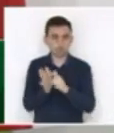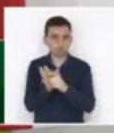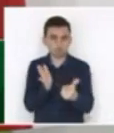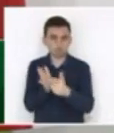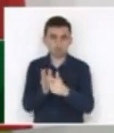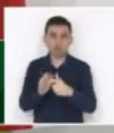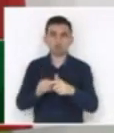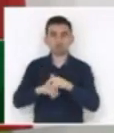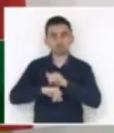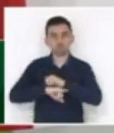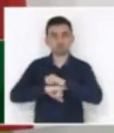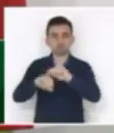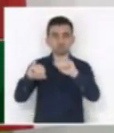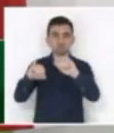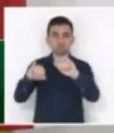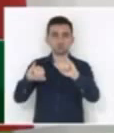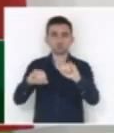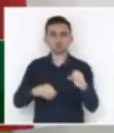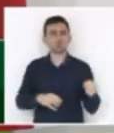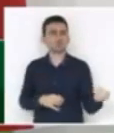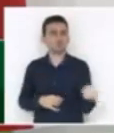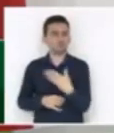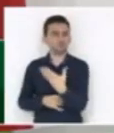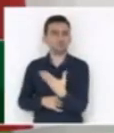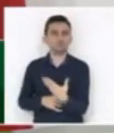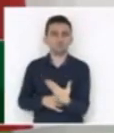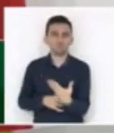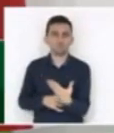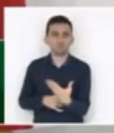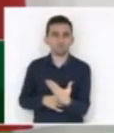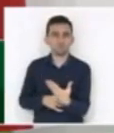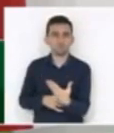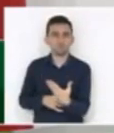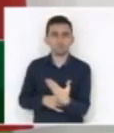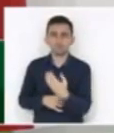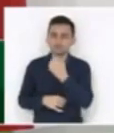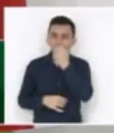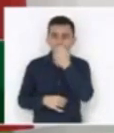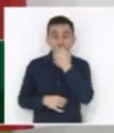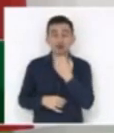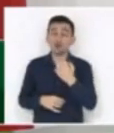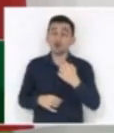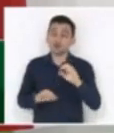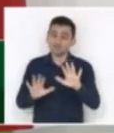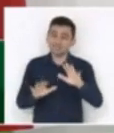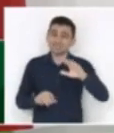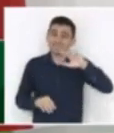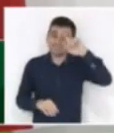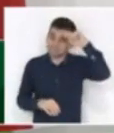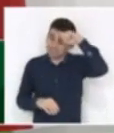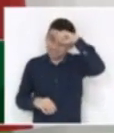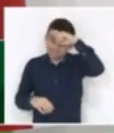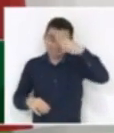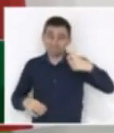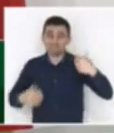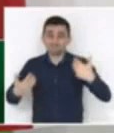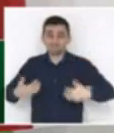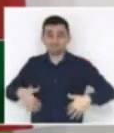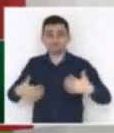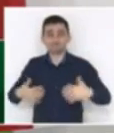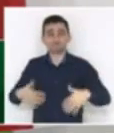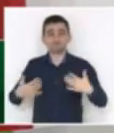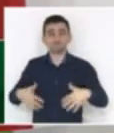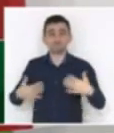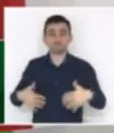qualificada, atualizada, eu diria muito dolorida, muito dura do ponto de vista